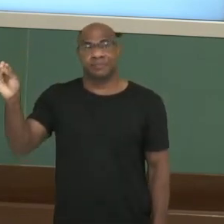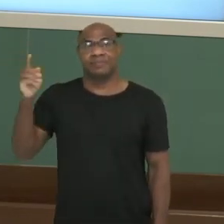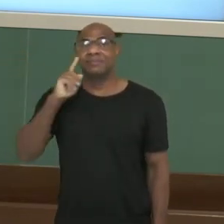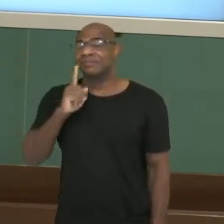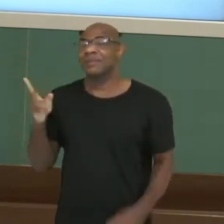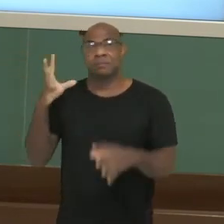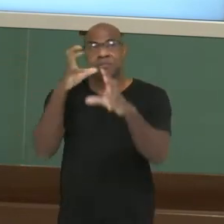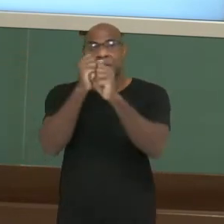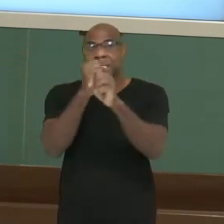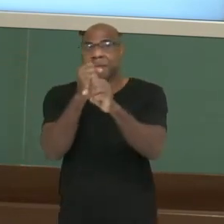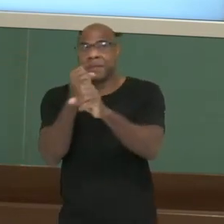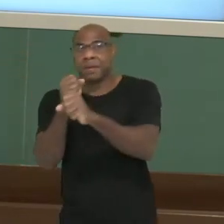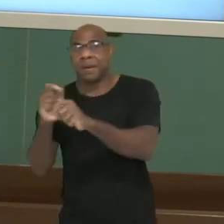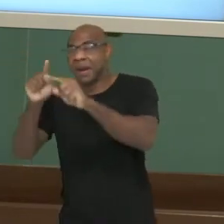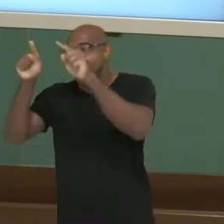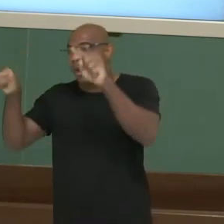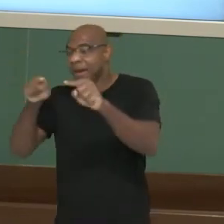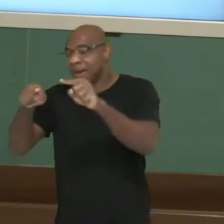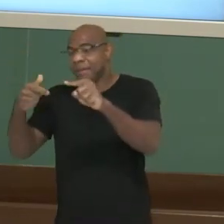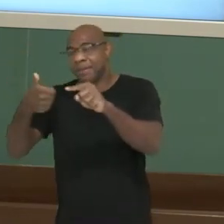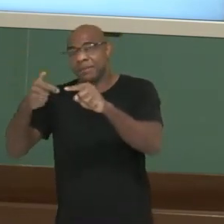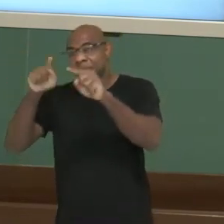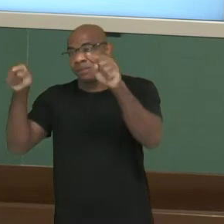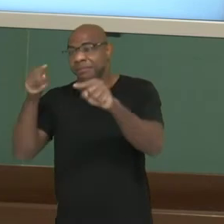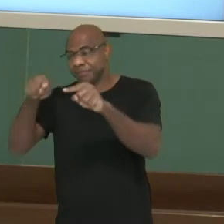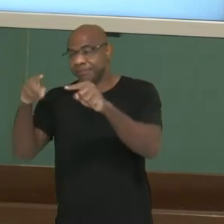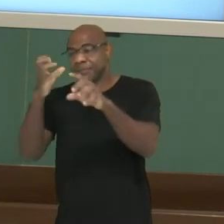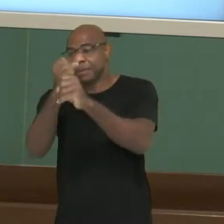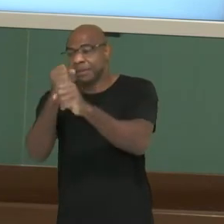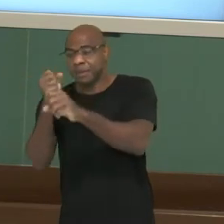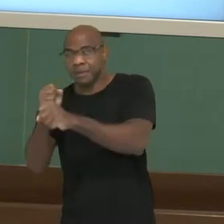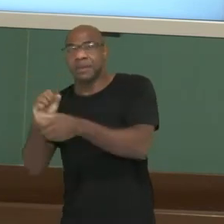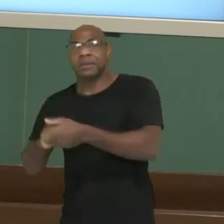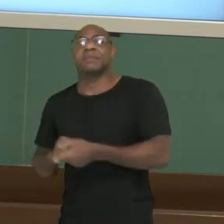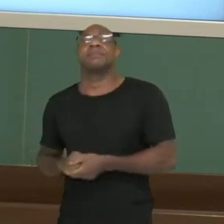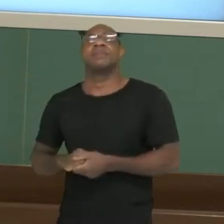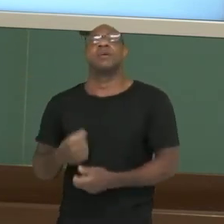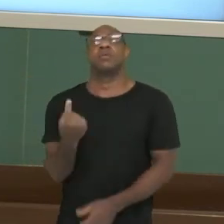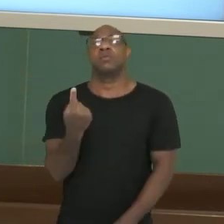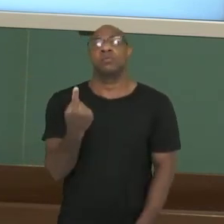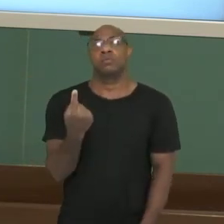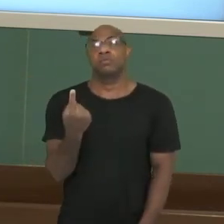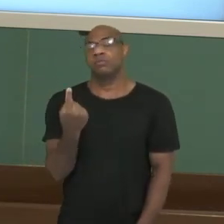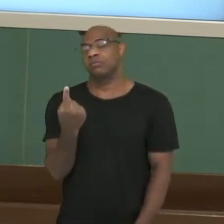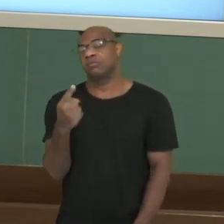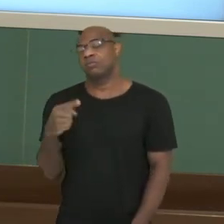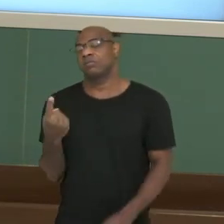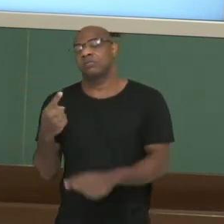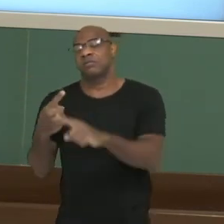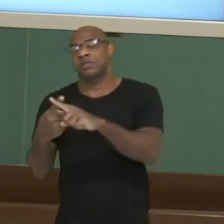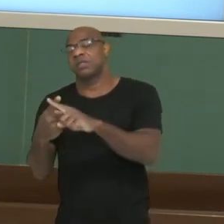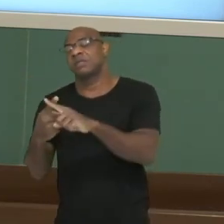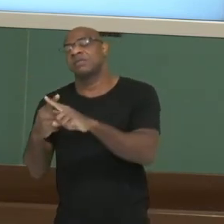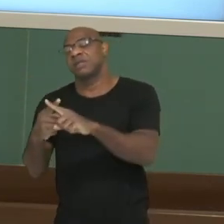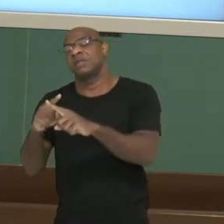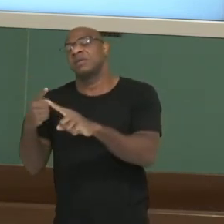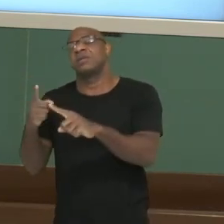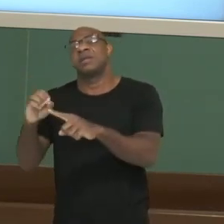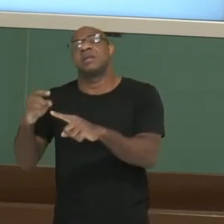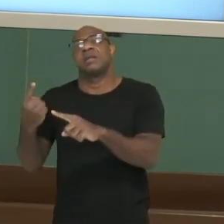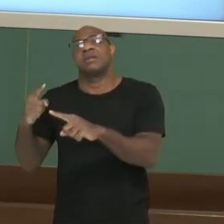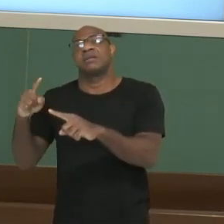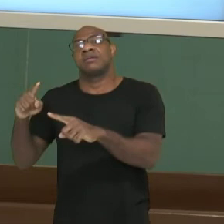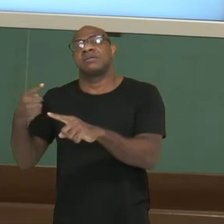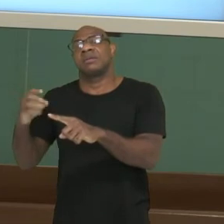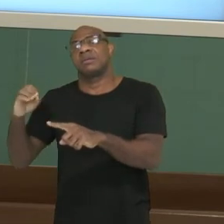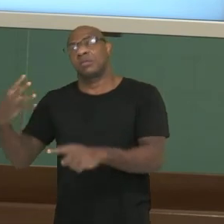potência. Essa potência também posso fazer a conta 1,04 vezes 1,04 vezes